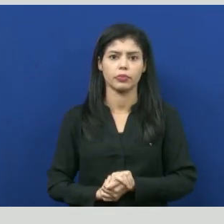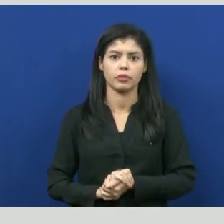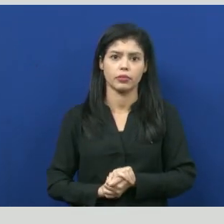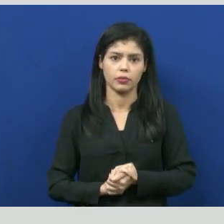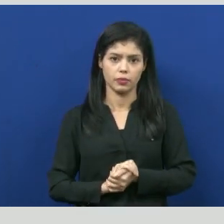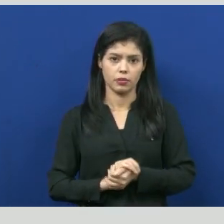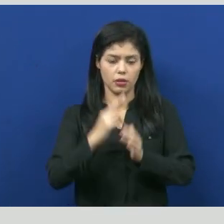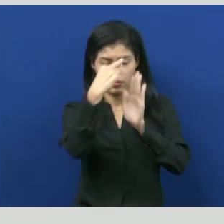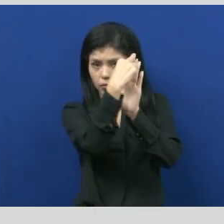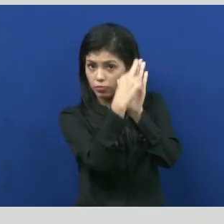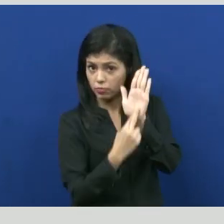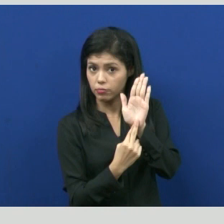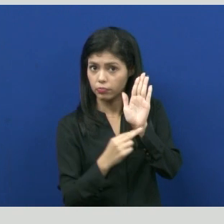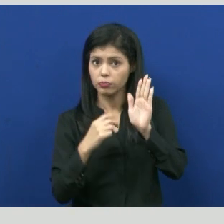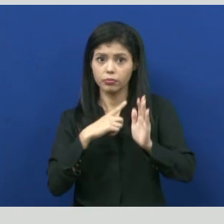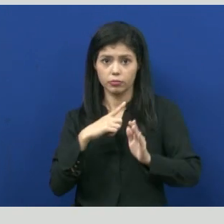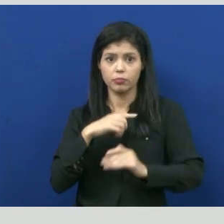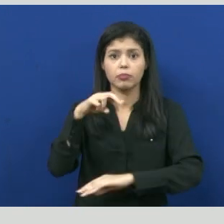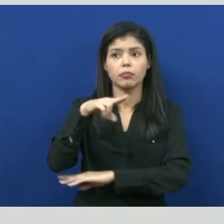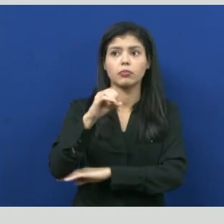nas regras de nomenclatura?